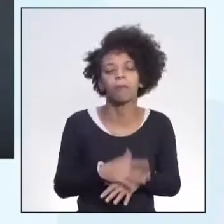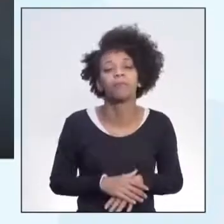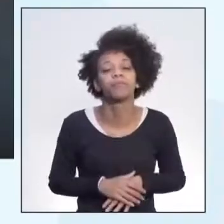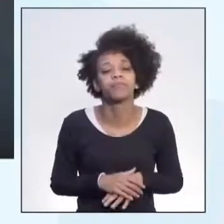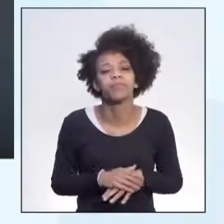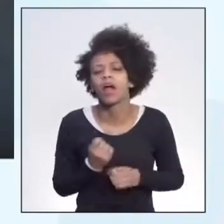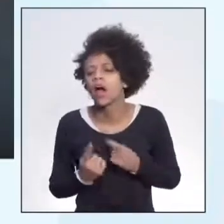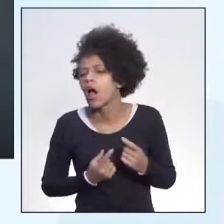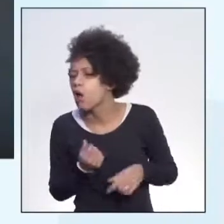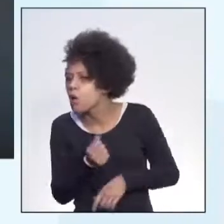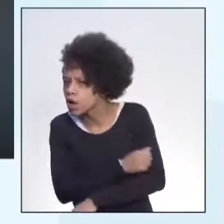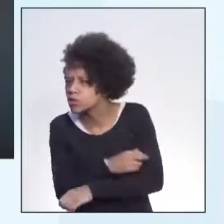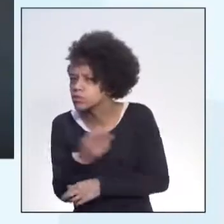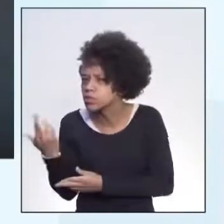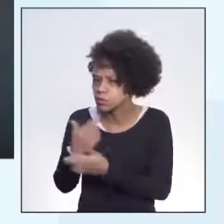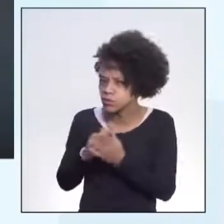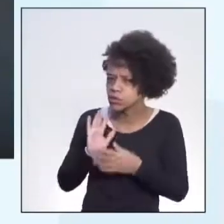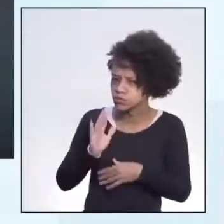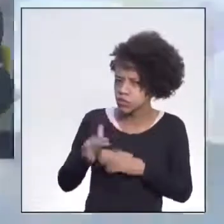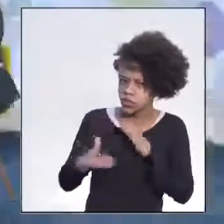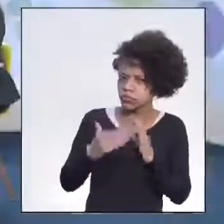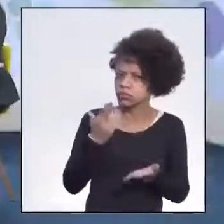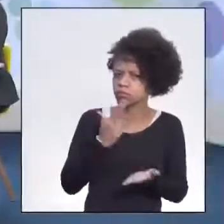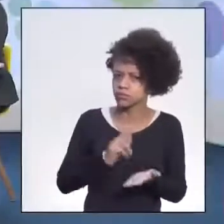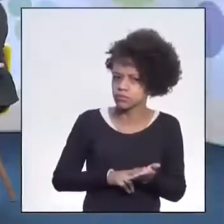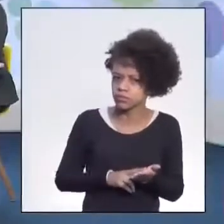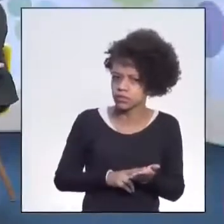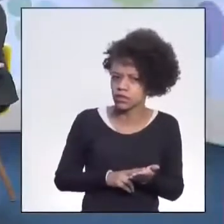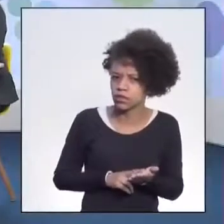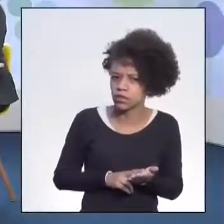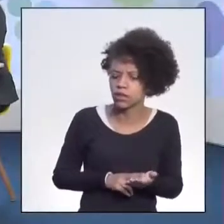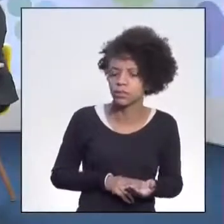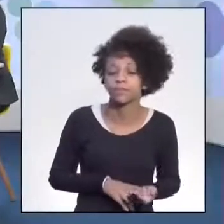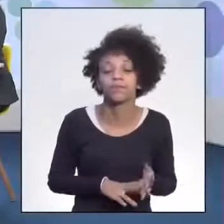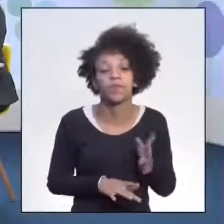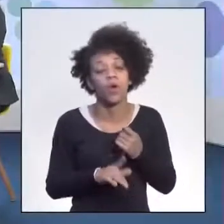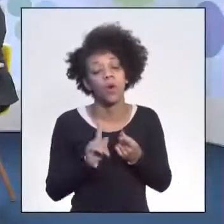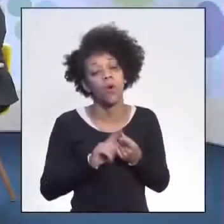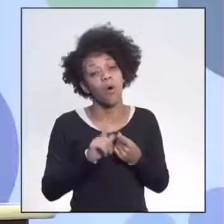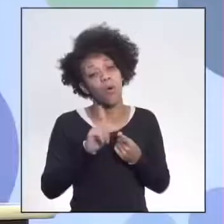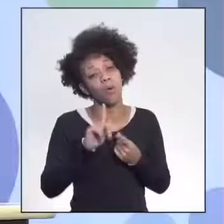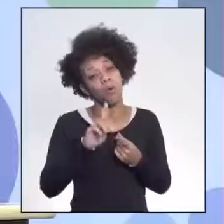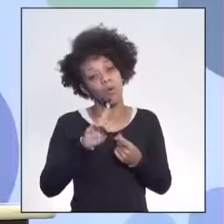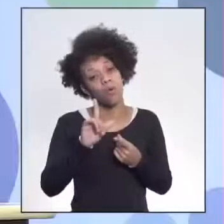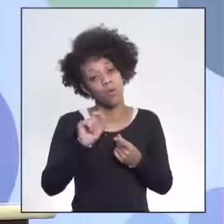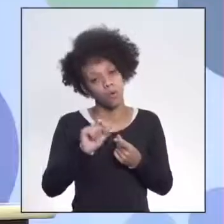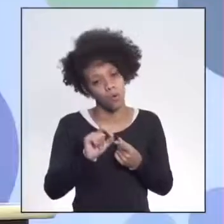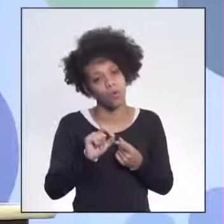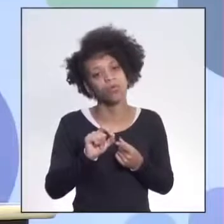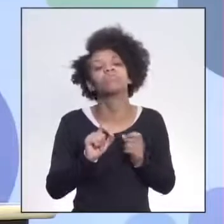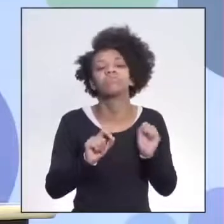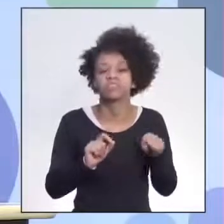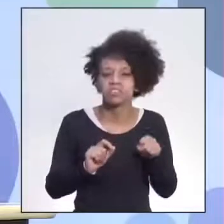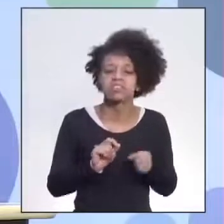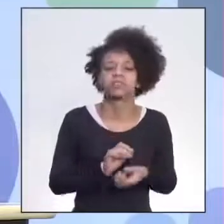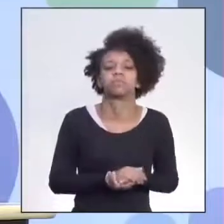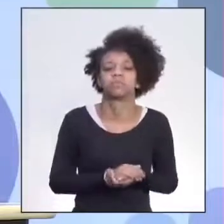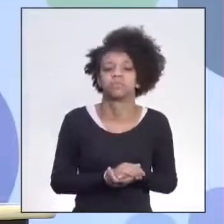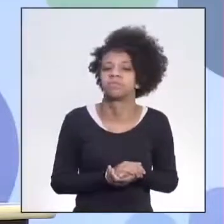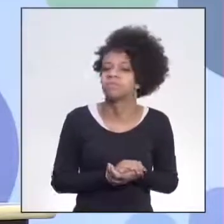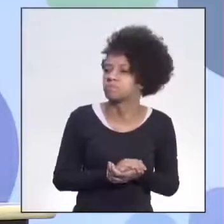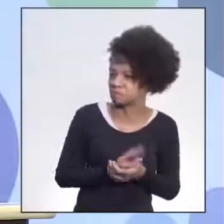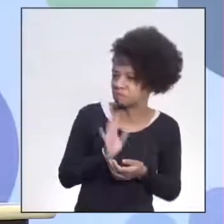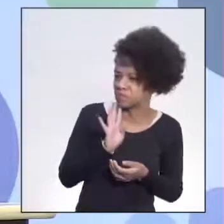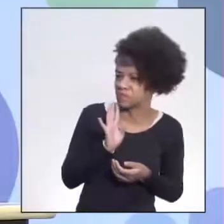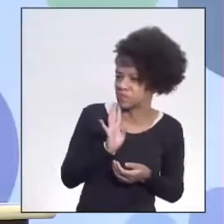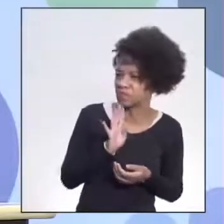aluno colocou aí, professora, se já recebeu carta ou já enviou carta? Olha, o Hugo Ribeiro disse que sim. Que